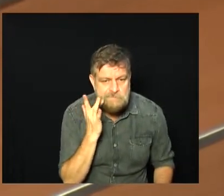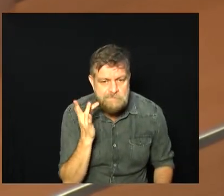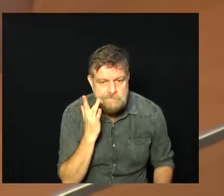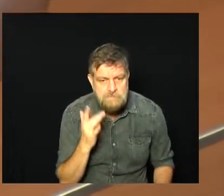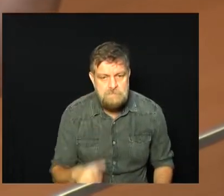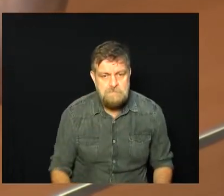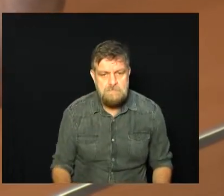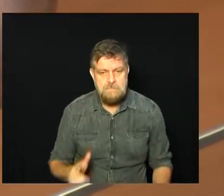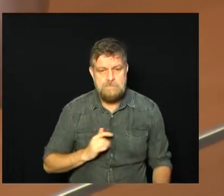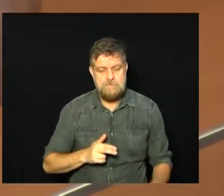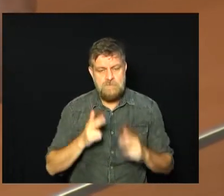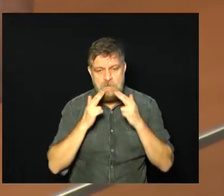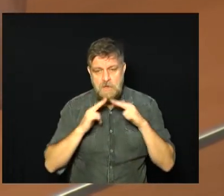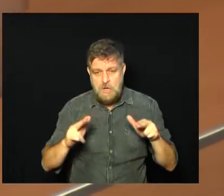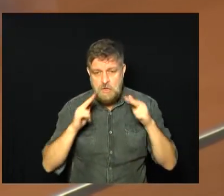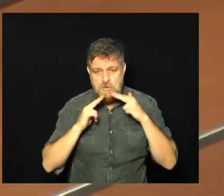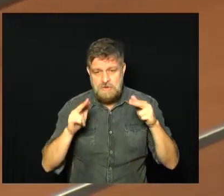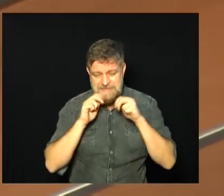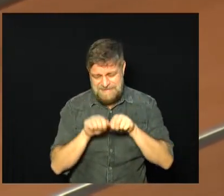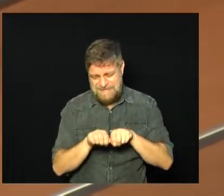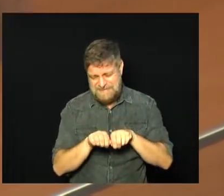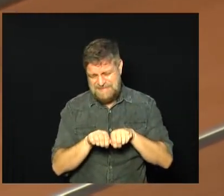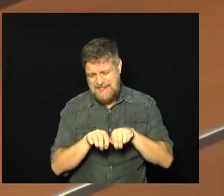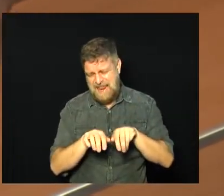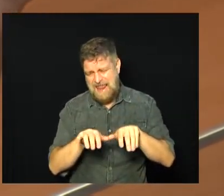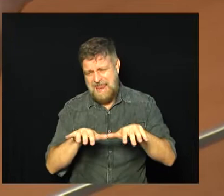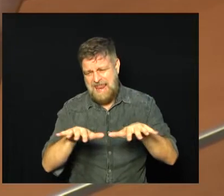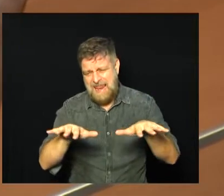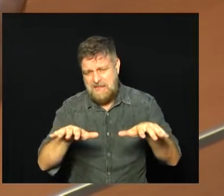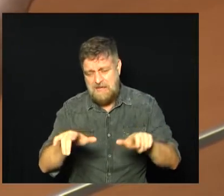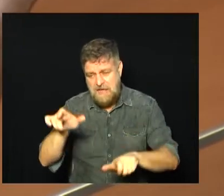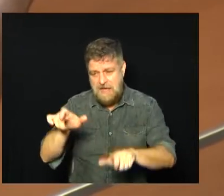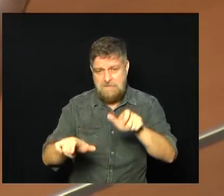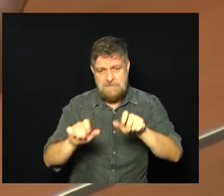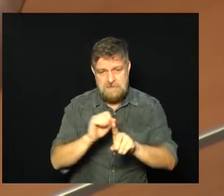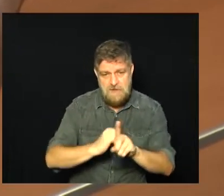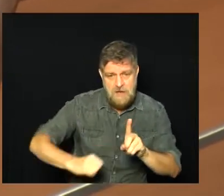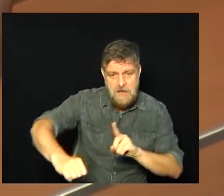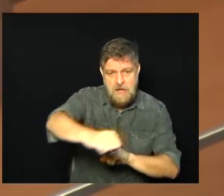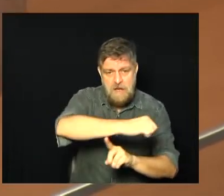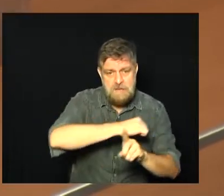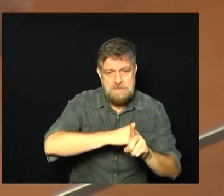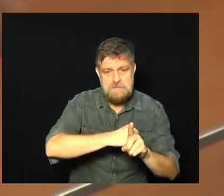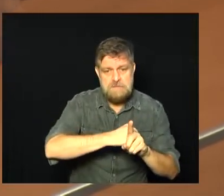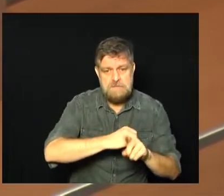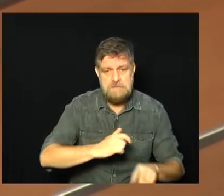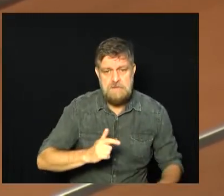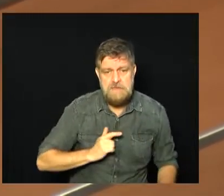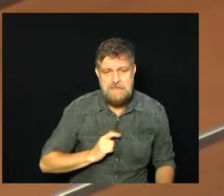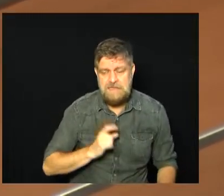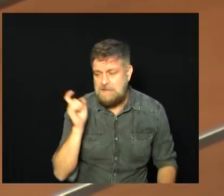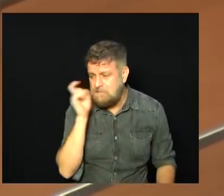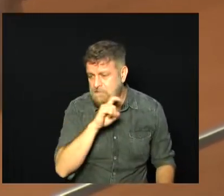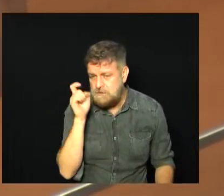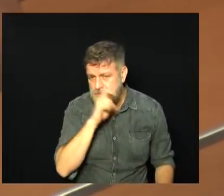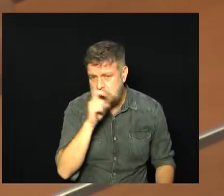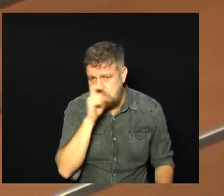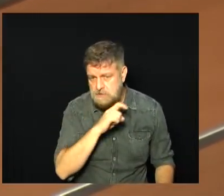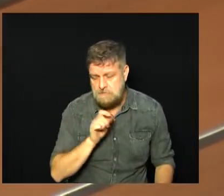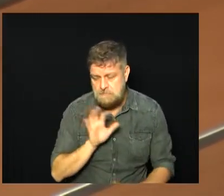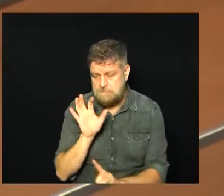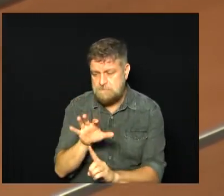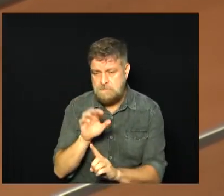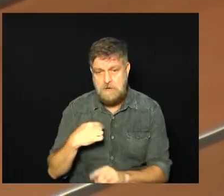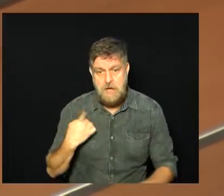As notícias que publicavam para todo mundo, para a sociedade, era informação tudo errada. Como se nós